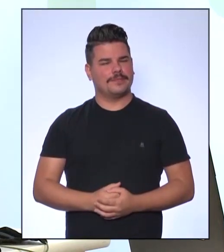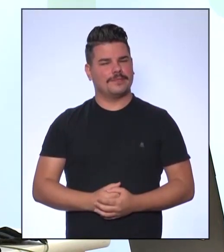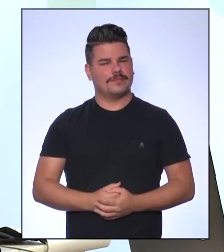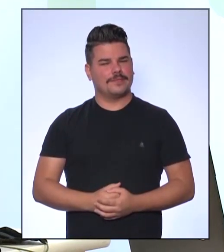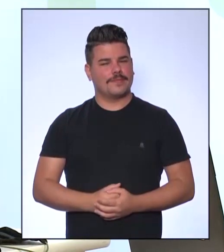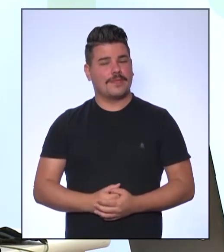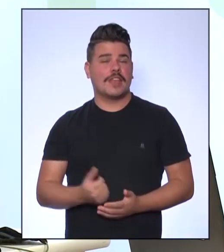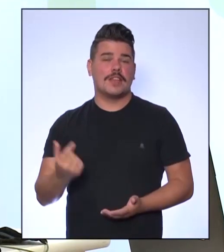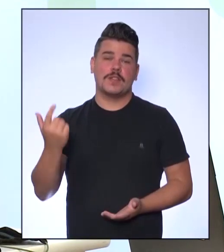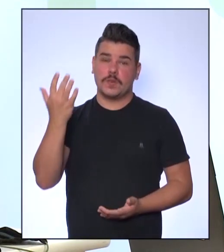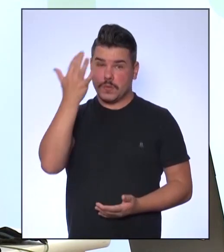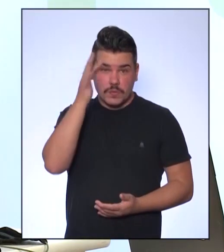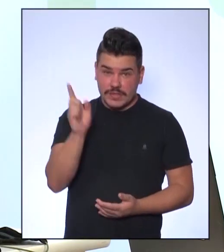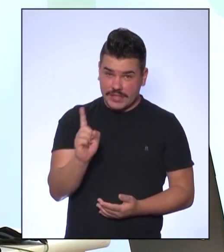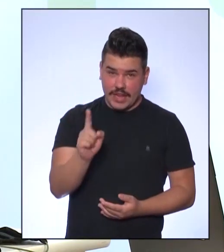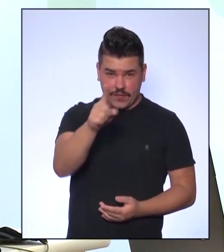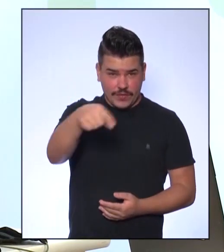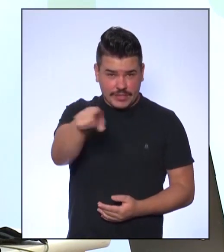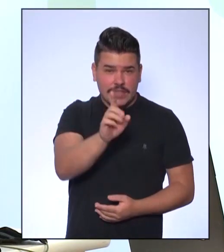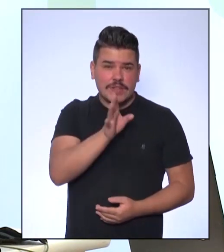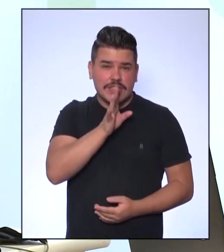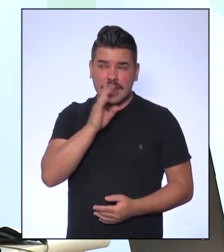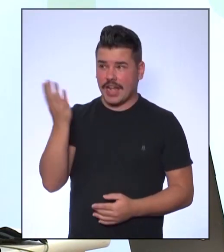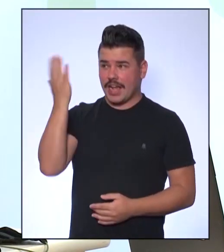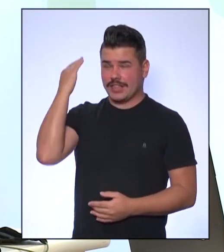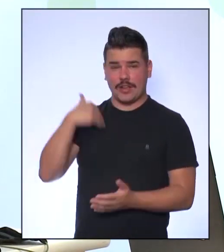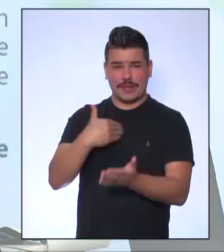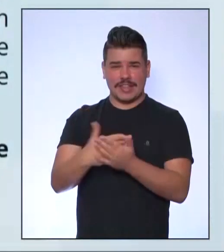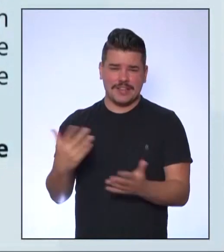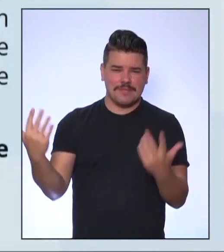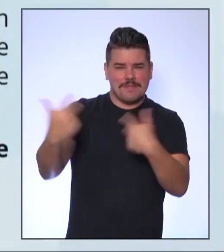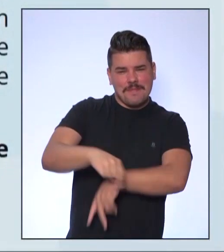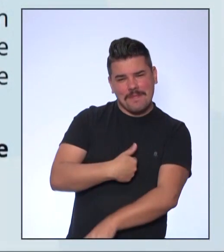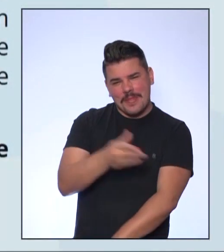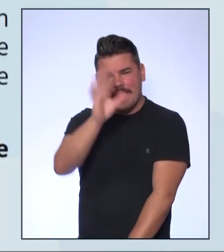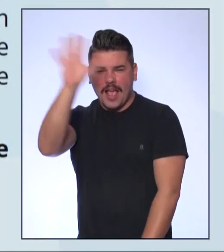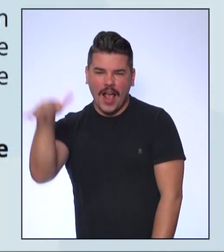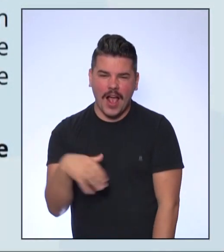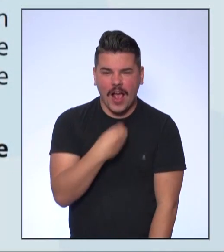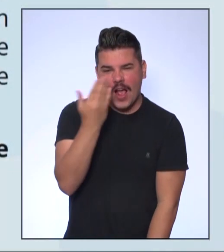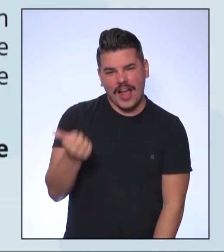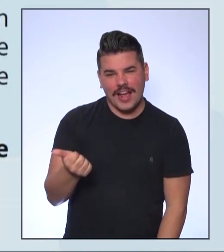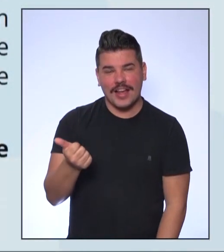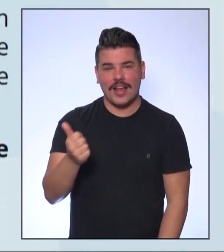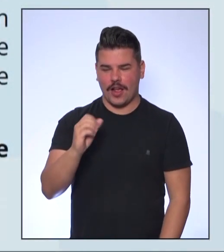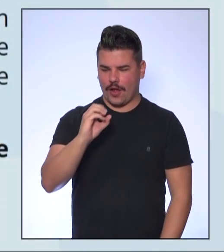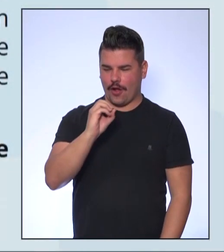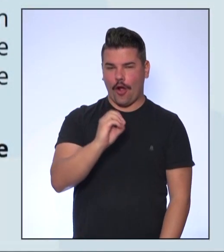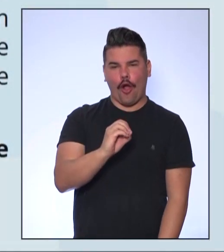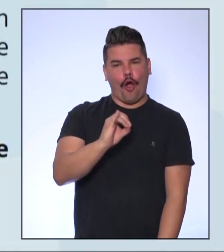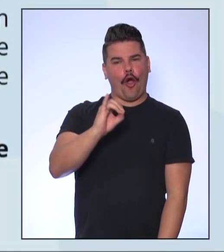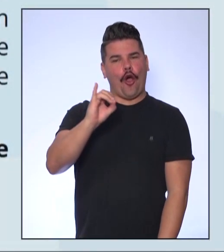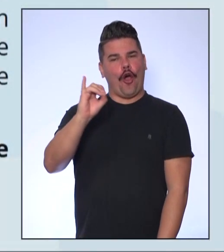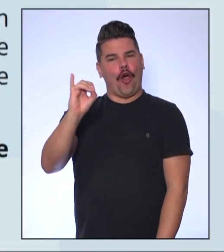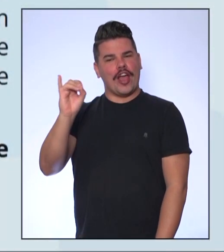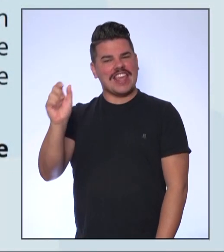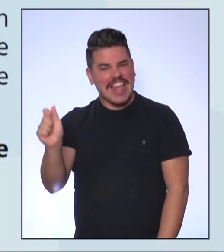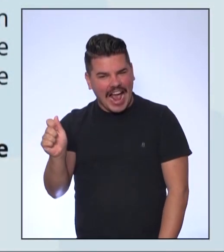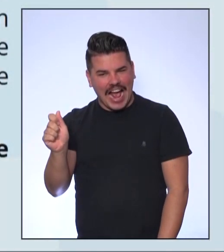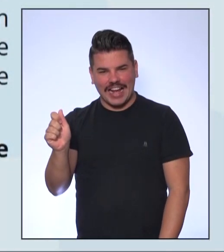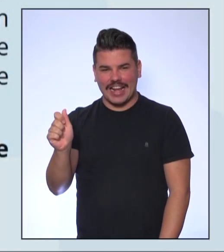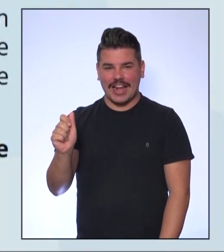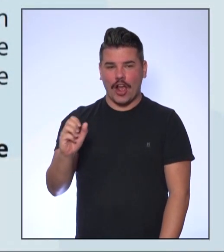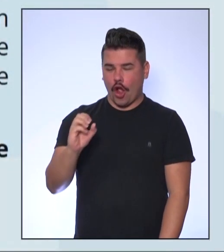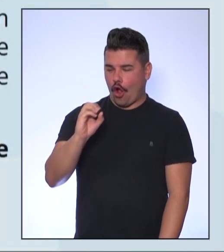Eu não sei se vocês conseguiram perceber na minha fala, na minha introdução, como eu usei uma linguagem diferente, né? Olha